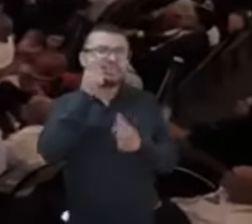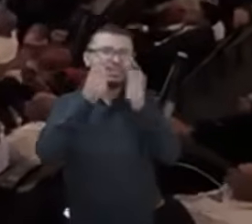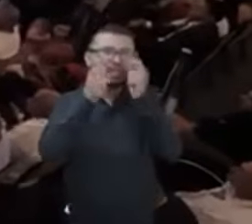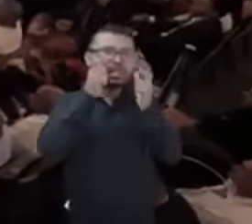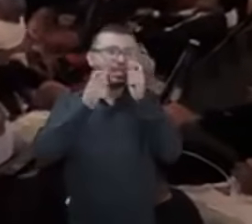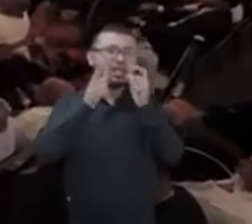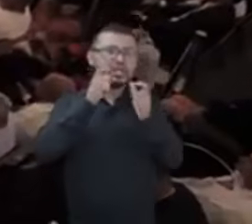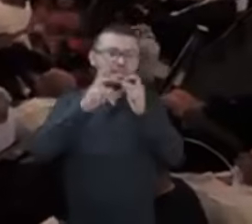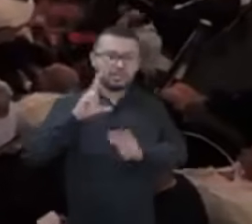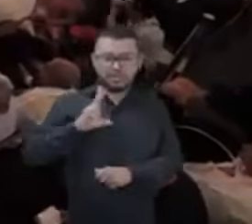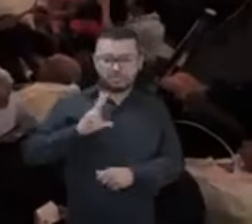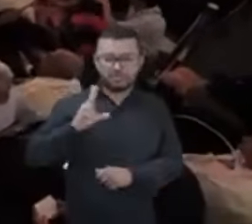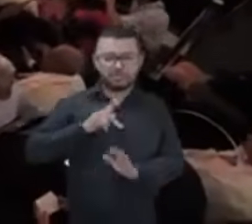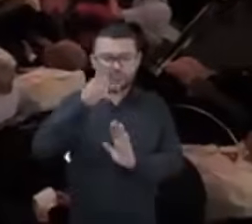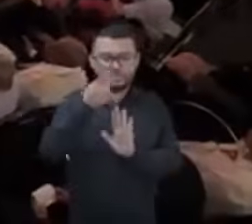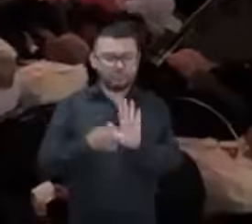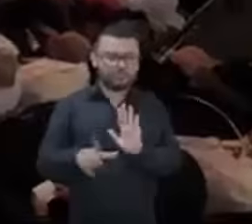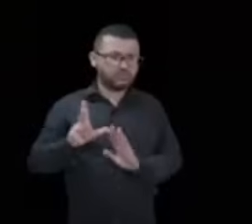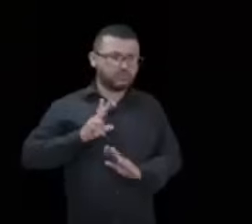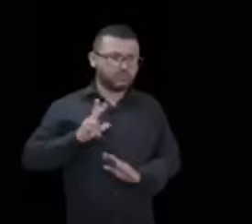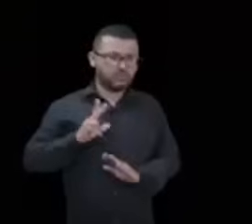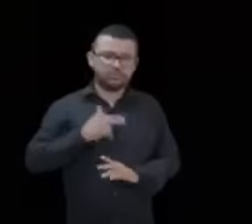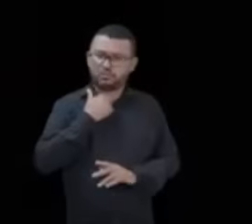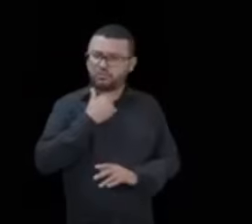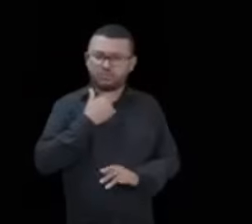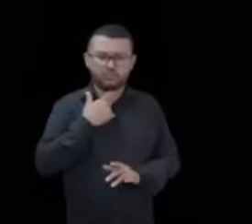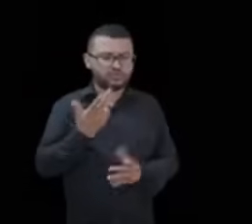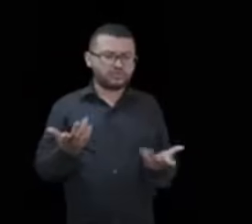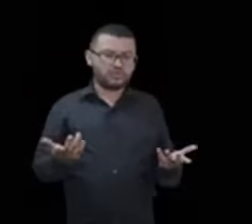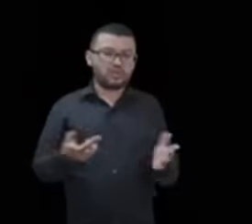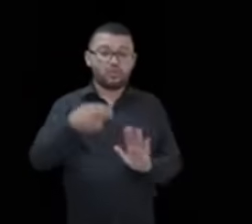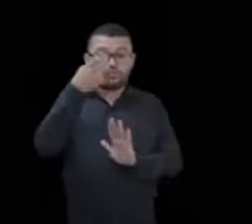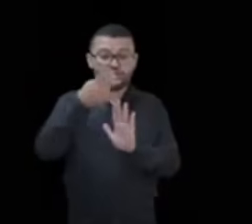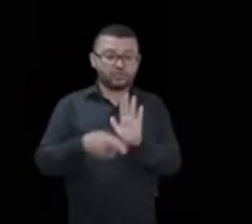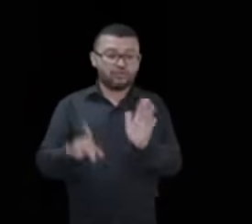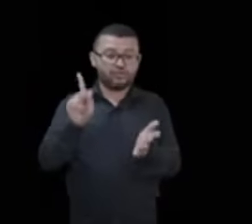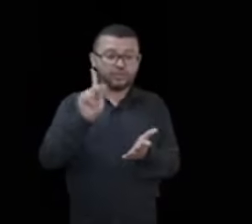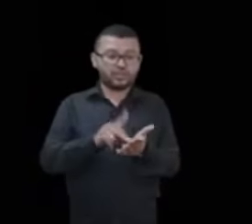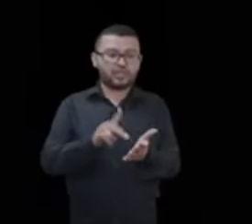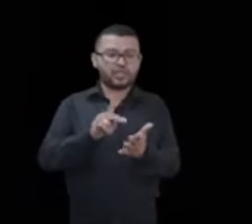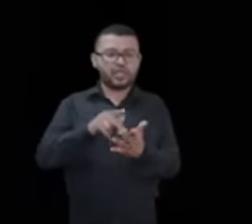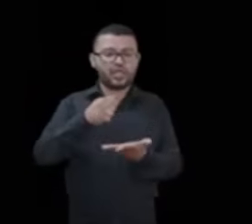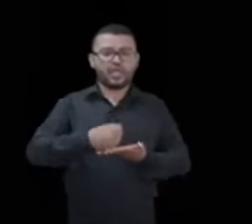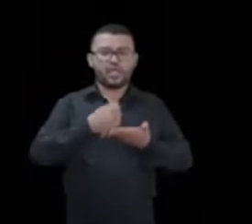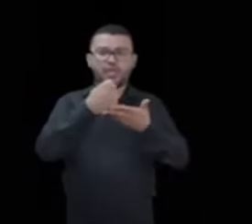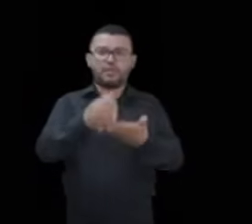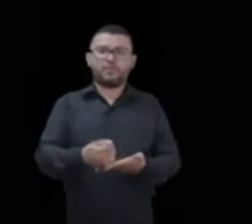interesses pessoais, de projetos pessoais. O nosso projeto